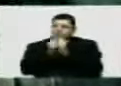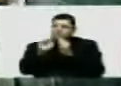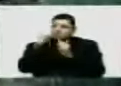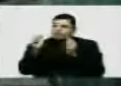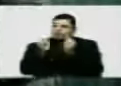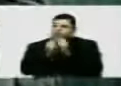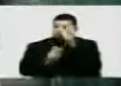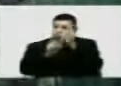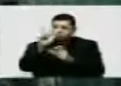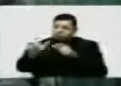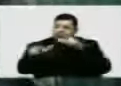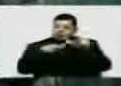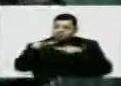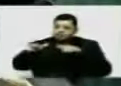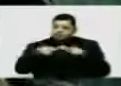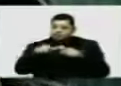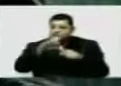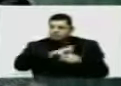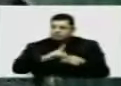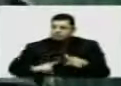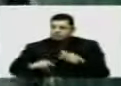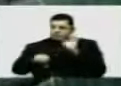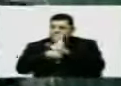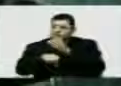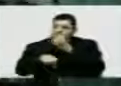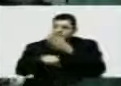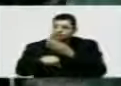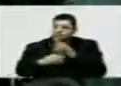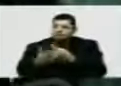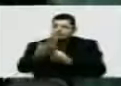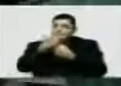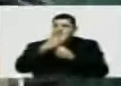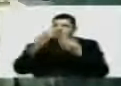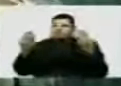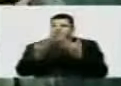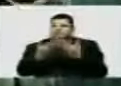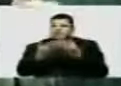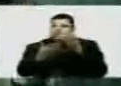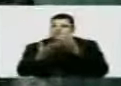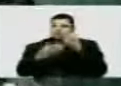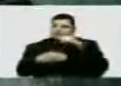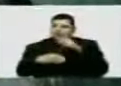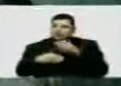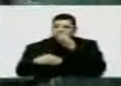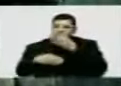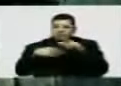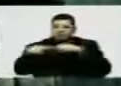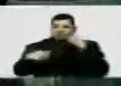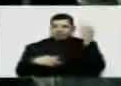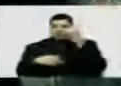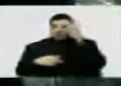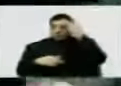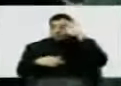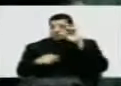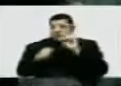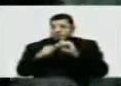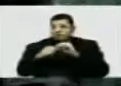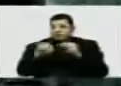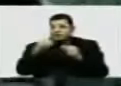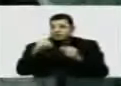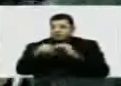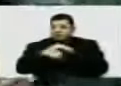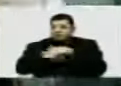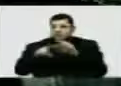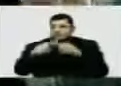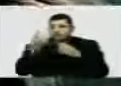estaremos, posição, situação, deputados estaduais, na defesa nesse momento daquilo que é a batalha do momento. Eu não sei o que vai acontecer daqui a